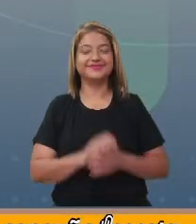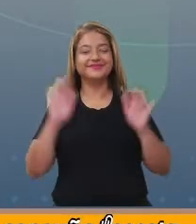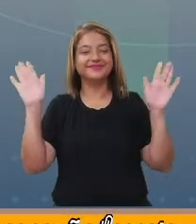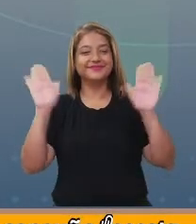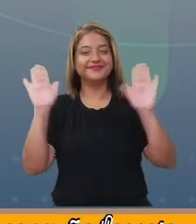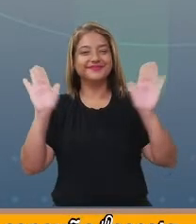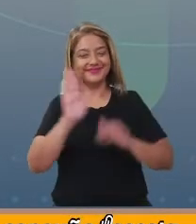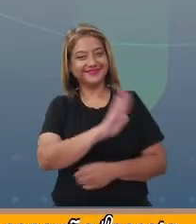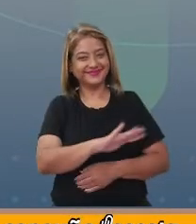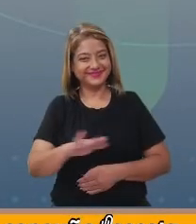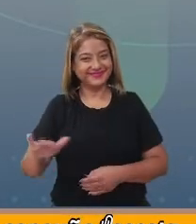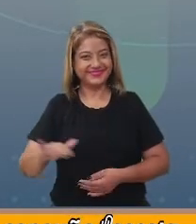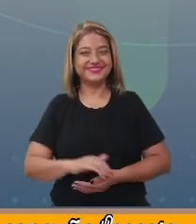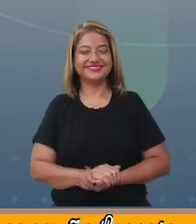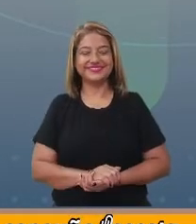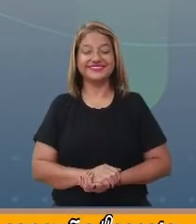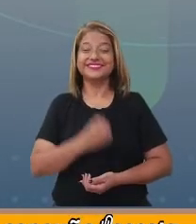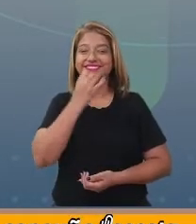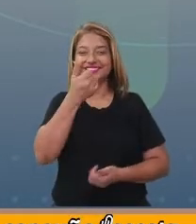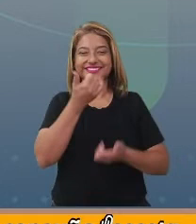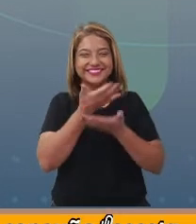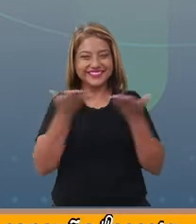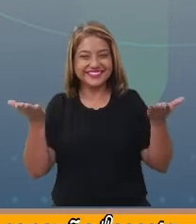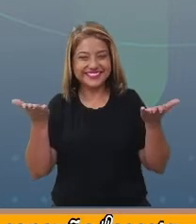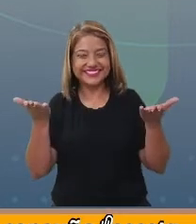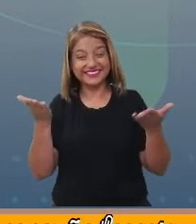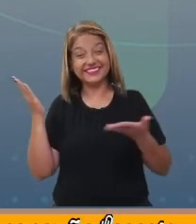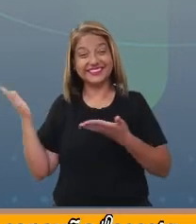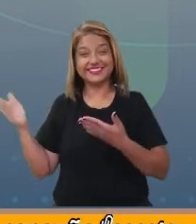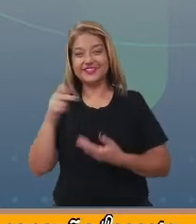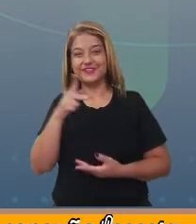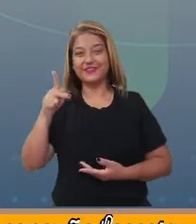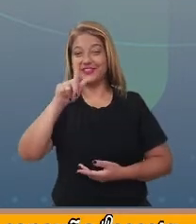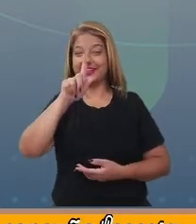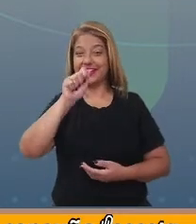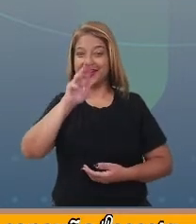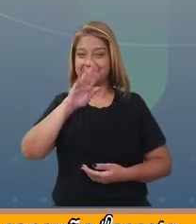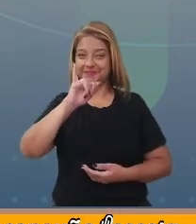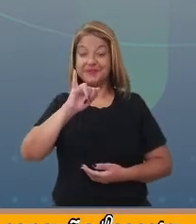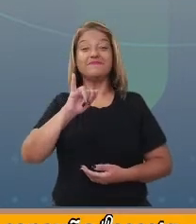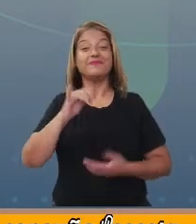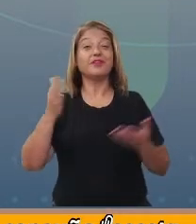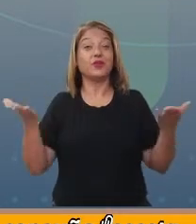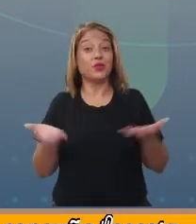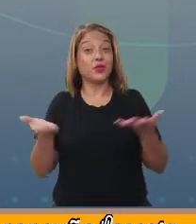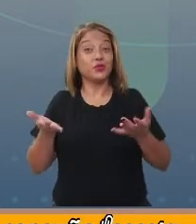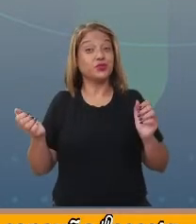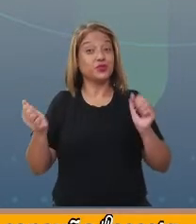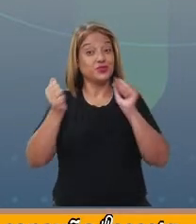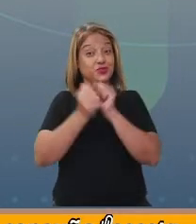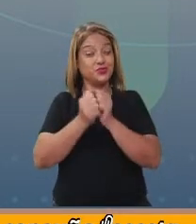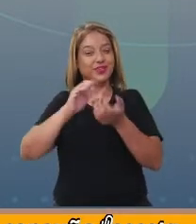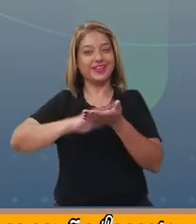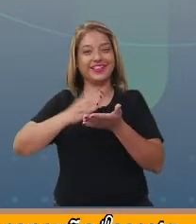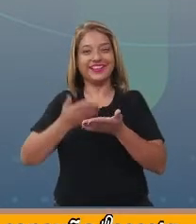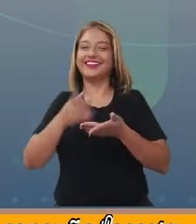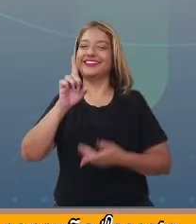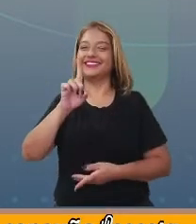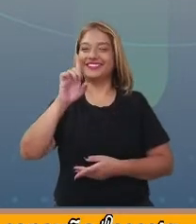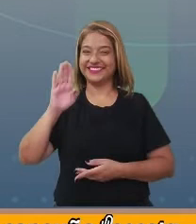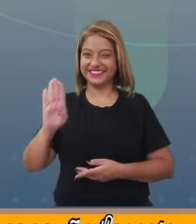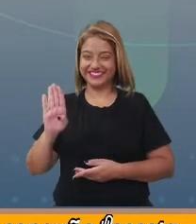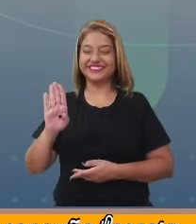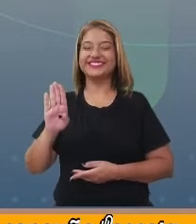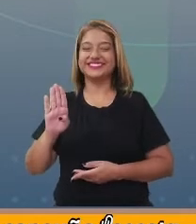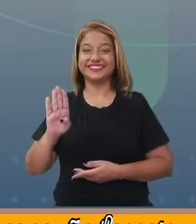Olá, crianças! Tudo bom? Eu sou a professora Gabi e estou aqui juntamente com a intérprete